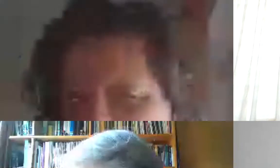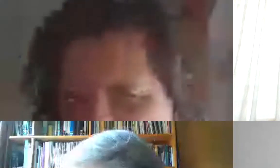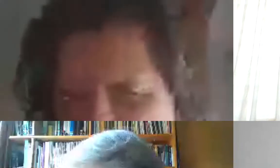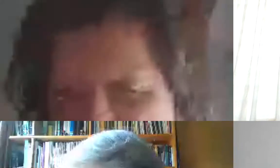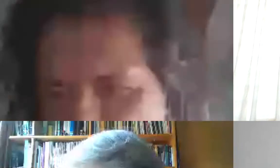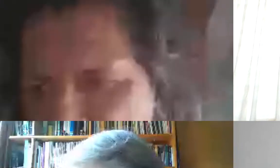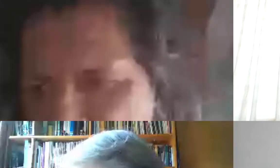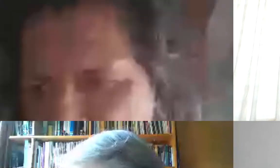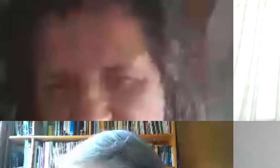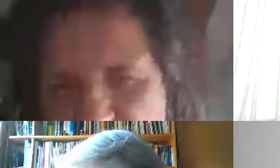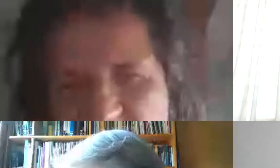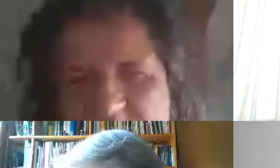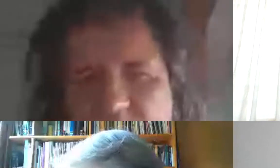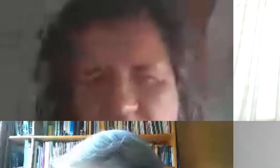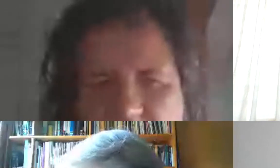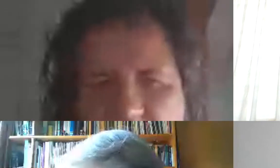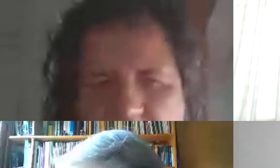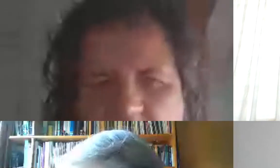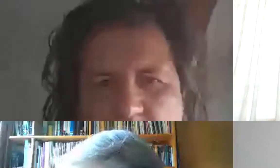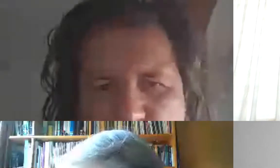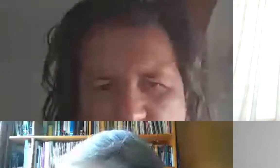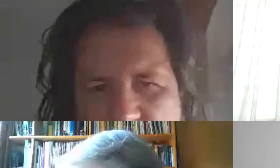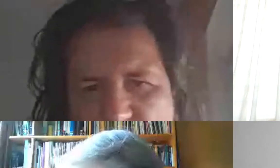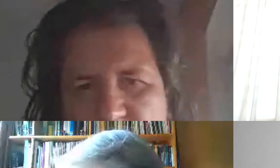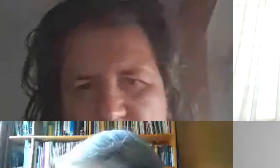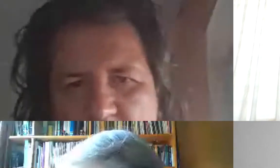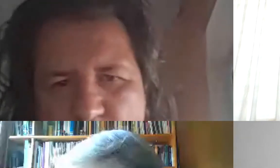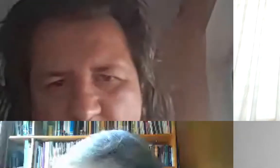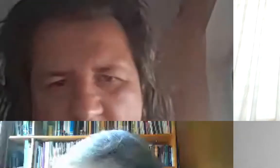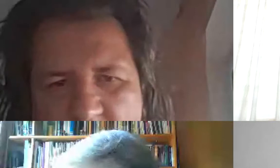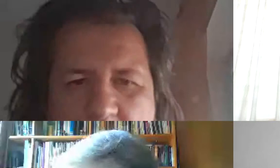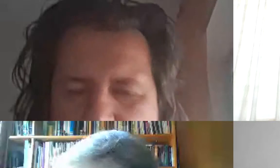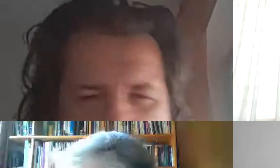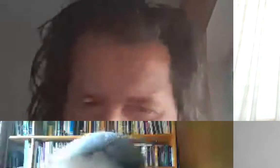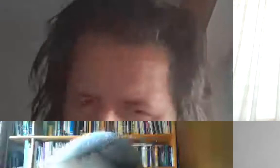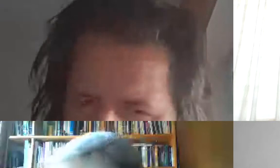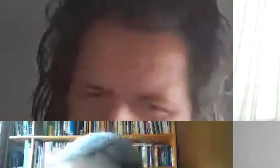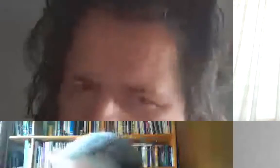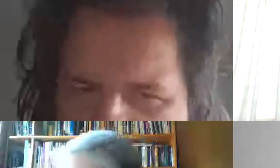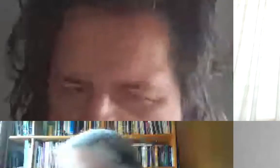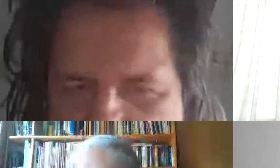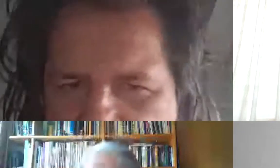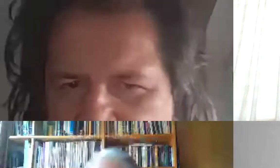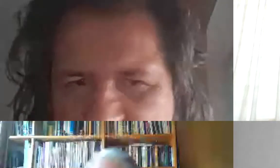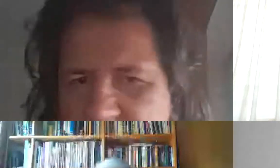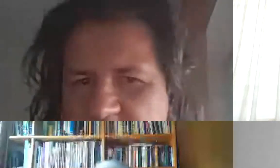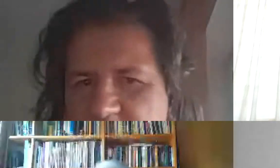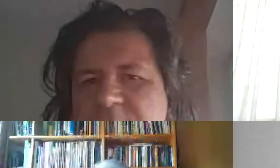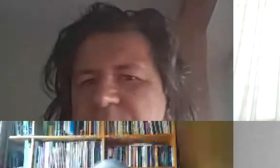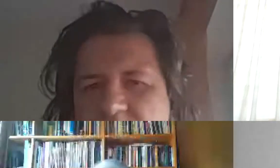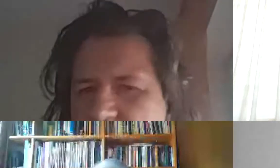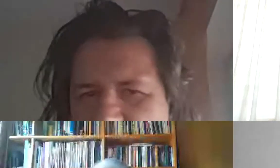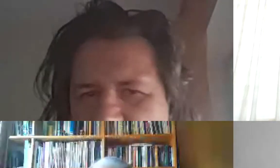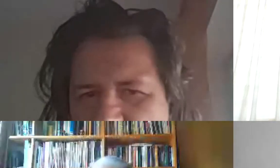existem infinitas filosofias divergentes sobre o que é um sujeito, sobre o que é um objeto. Mas no